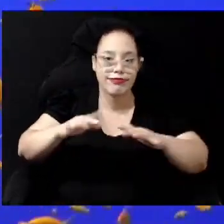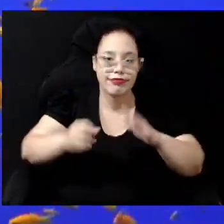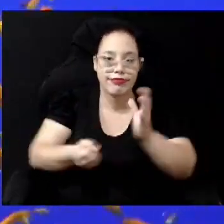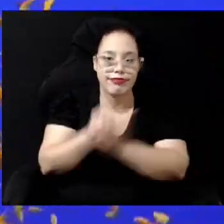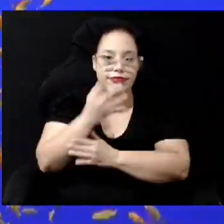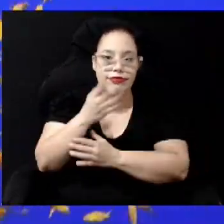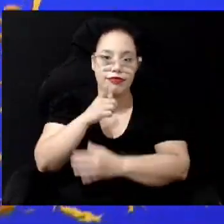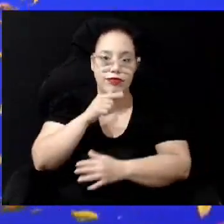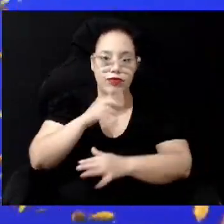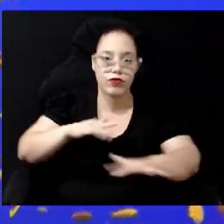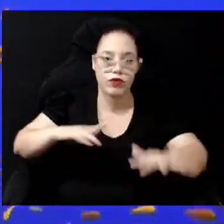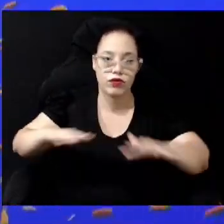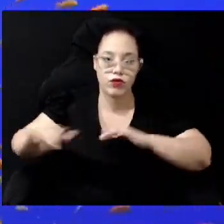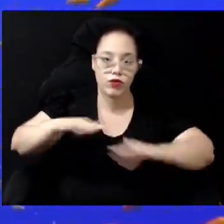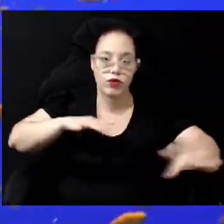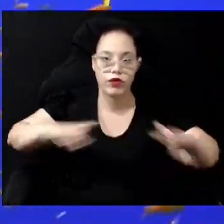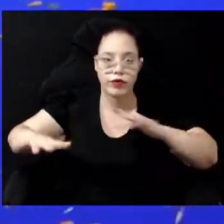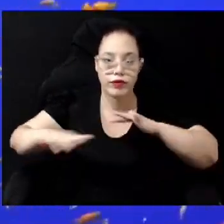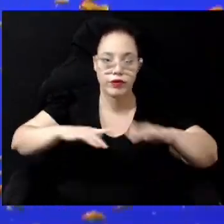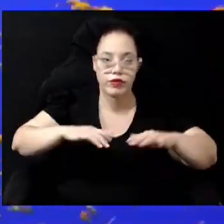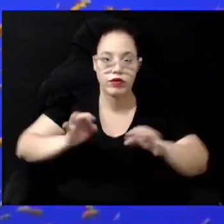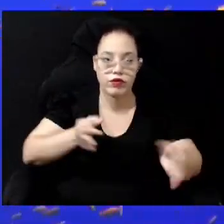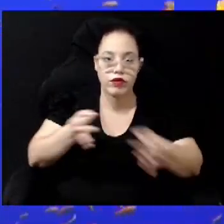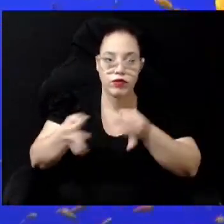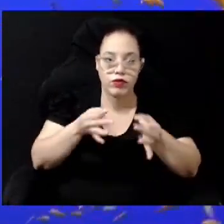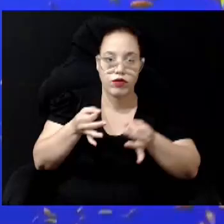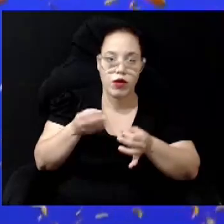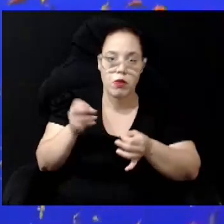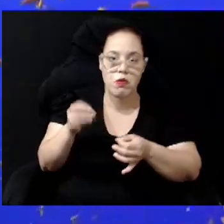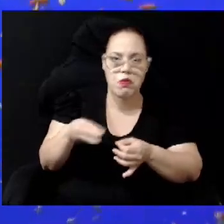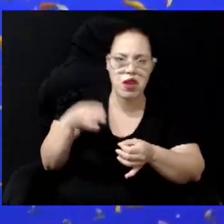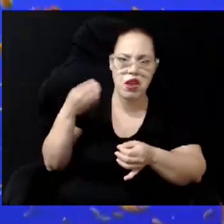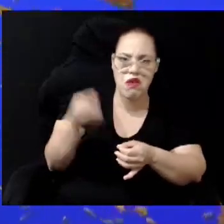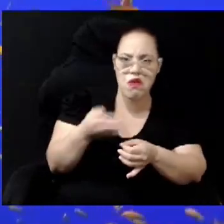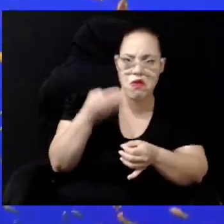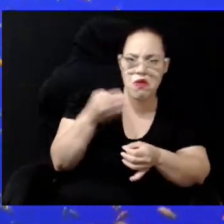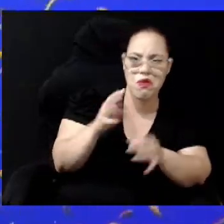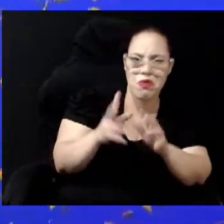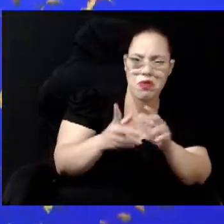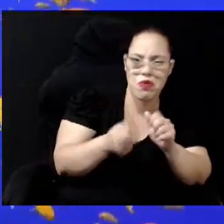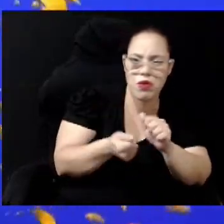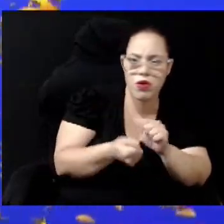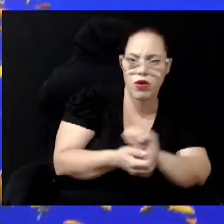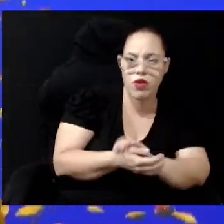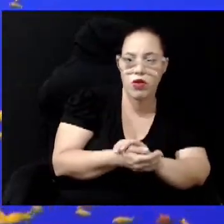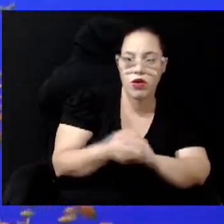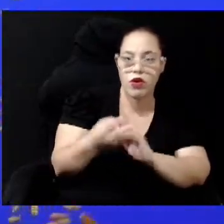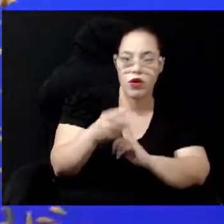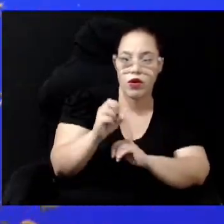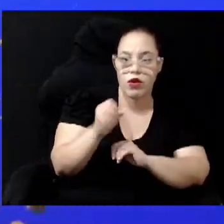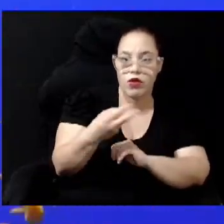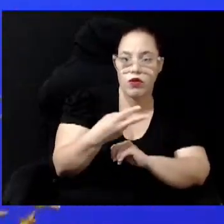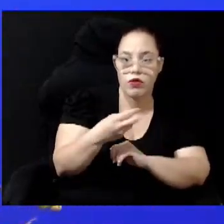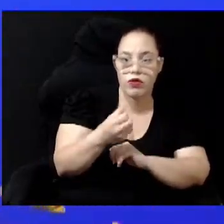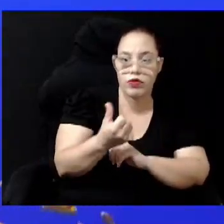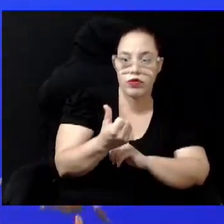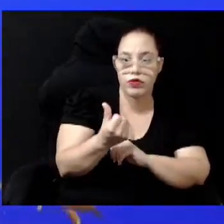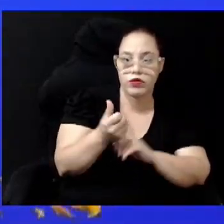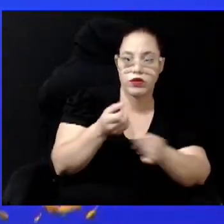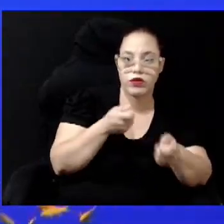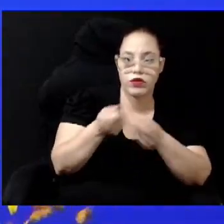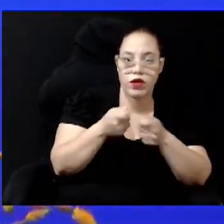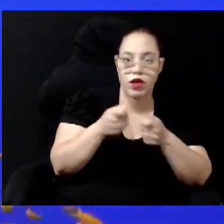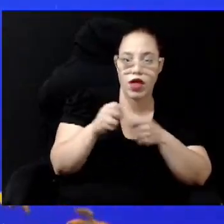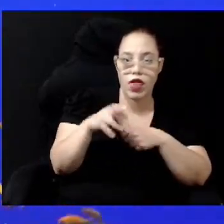e a sua estabilidade ao longo dos bilhões de anos do planeta. Em 2021, a organização National